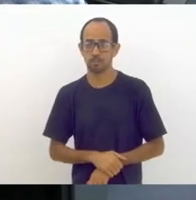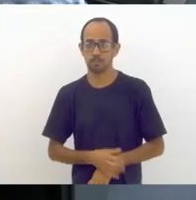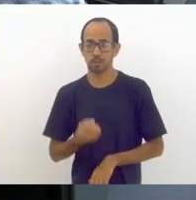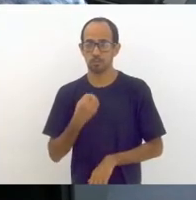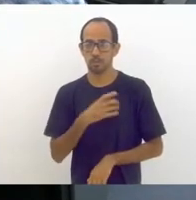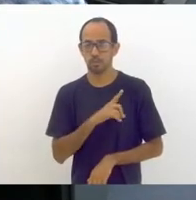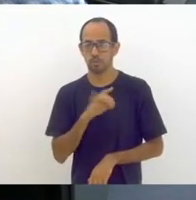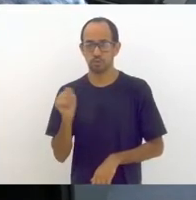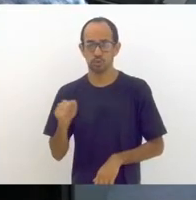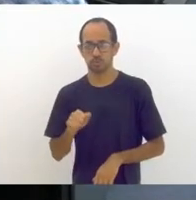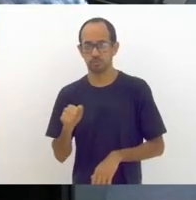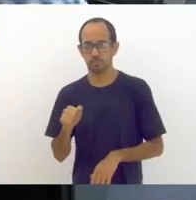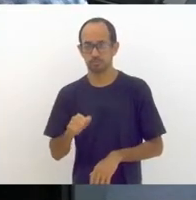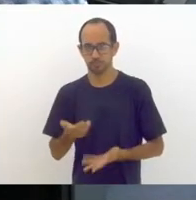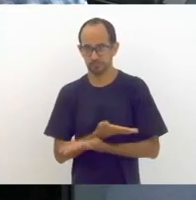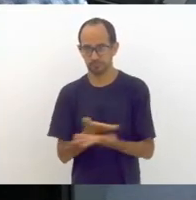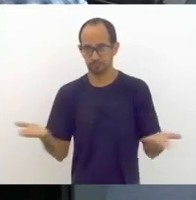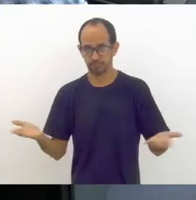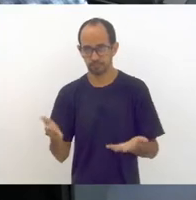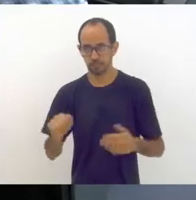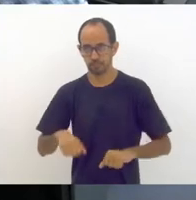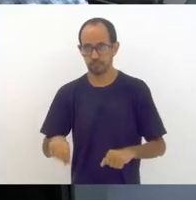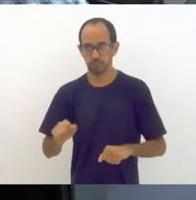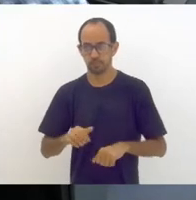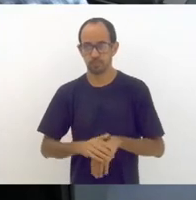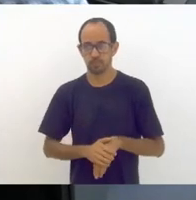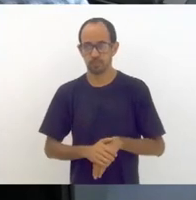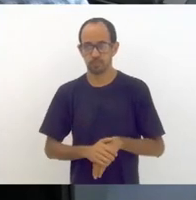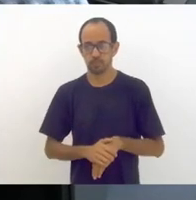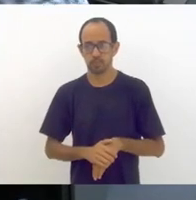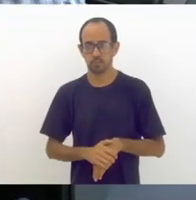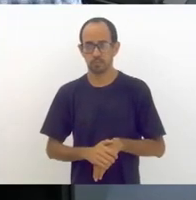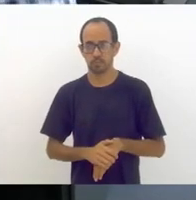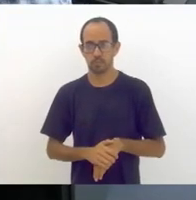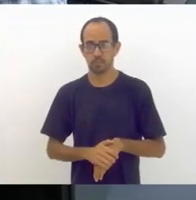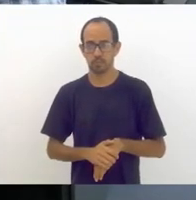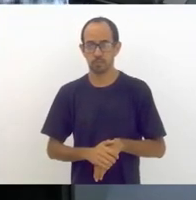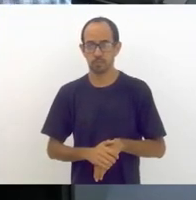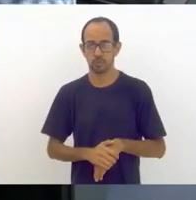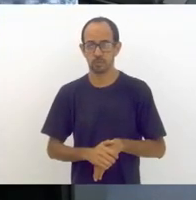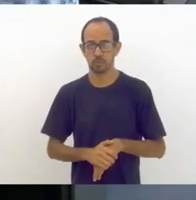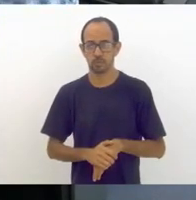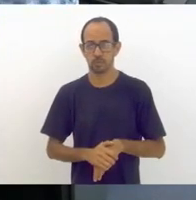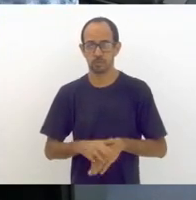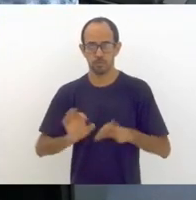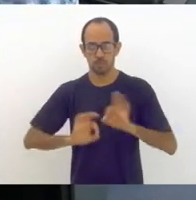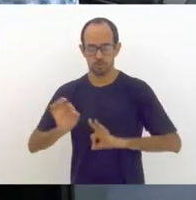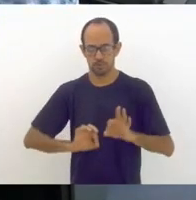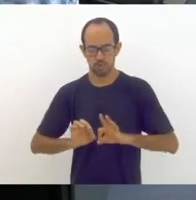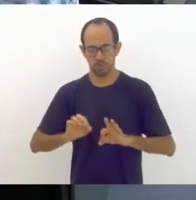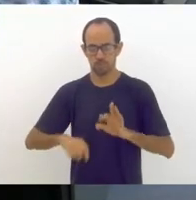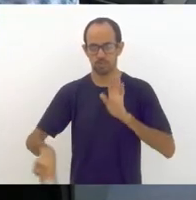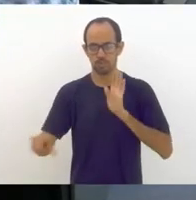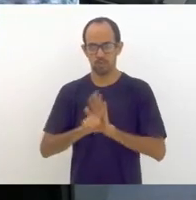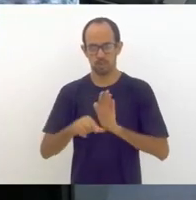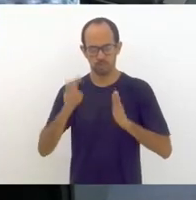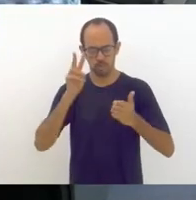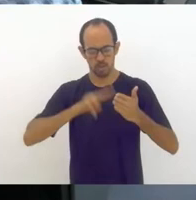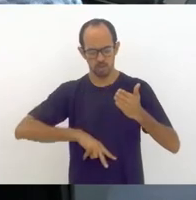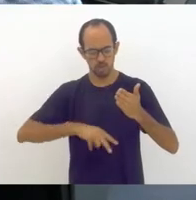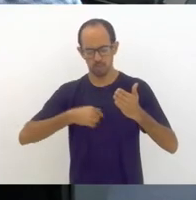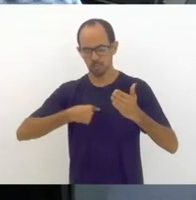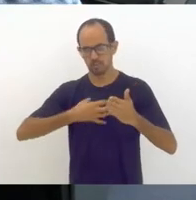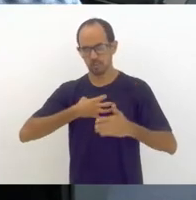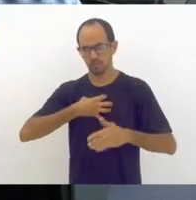dia, pessoal. Quando eu recebi a notícia do projeto de lei, eu fiquei muito triste. Deixa eu